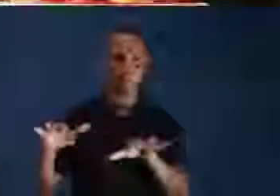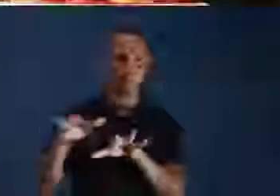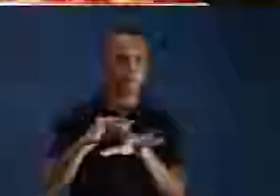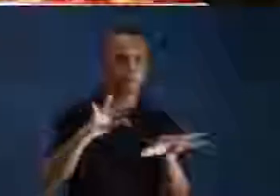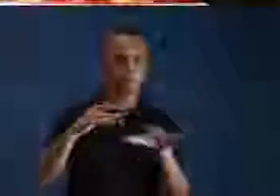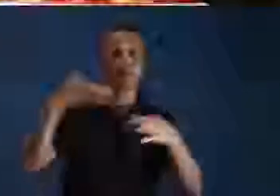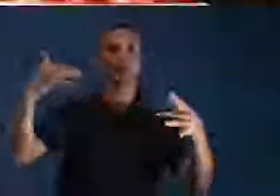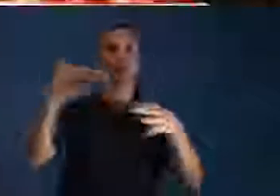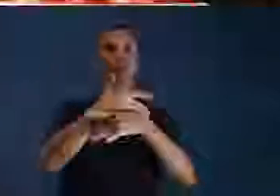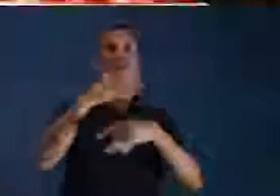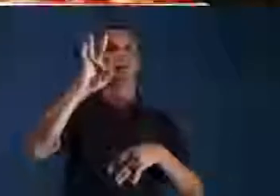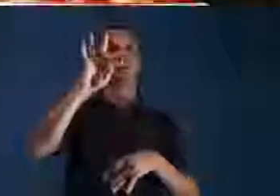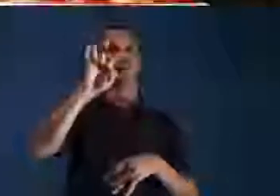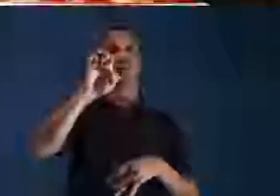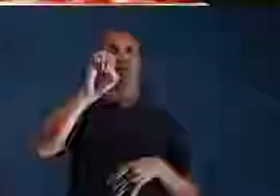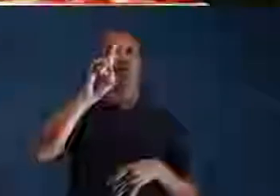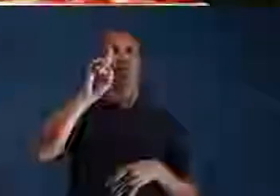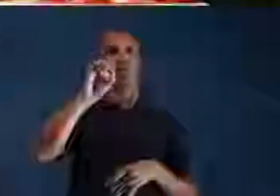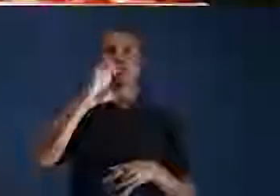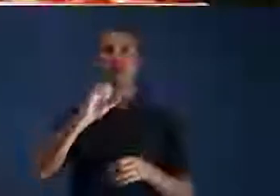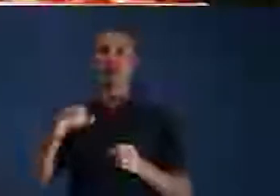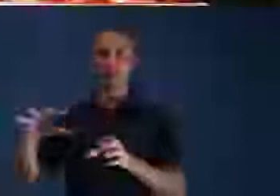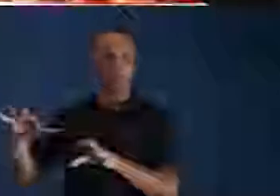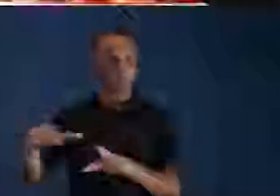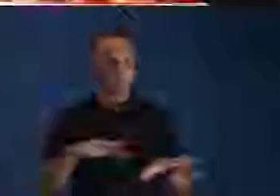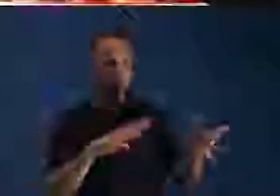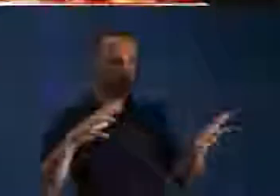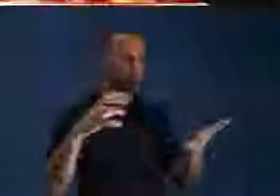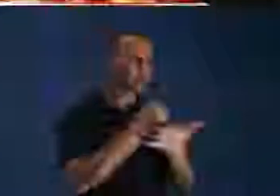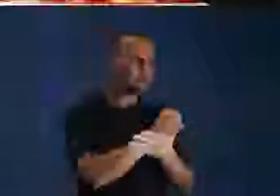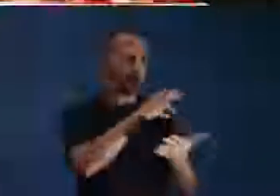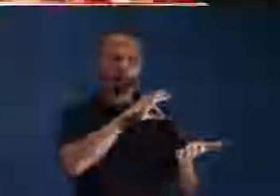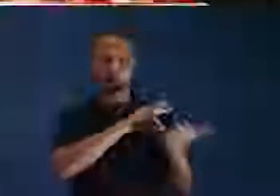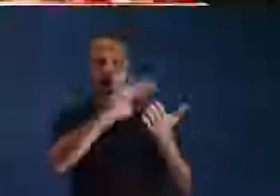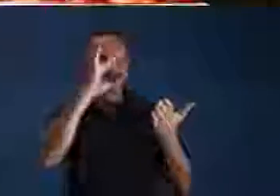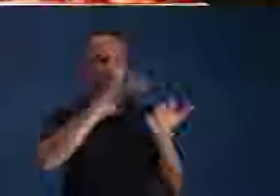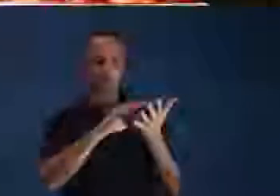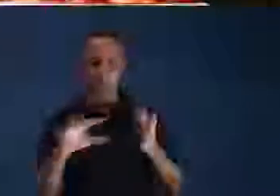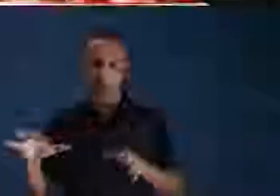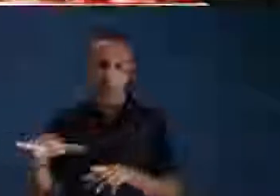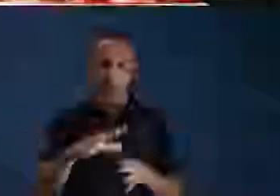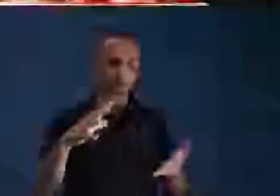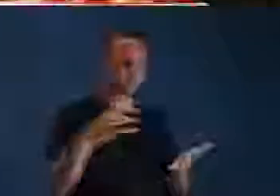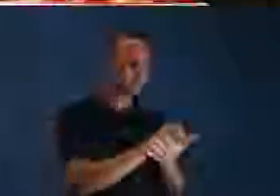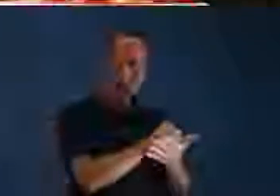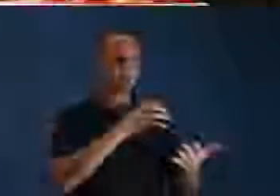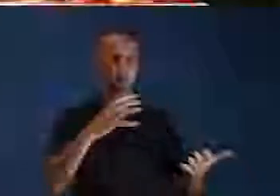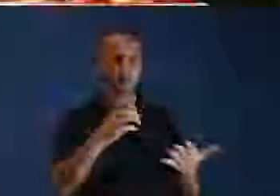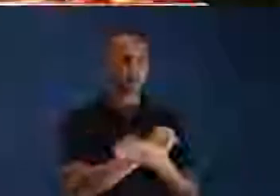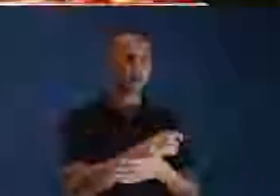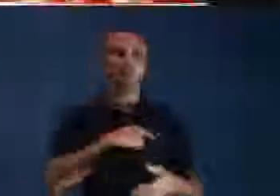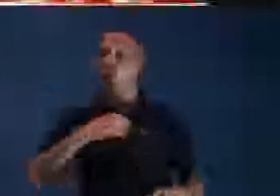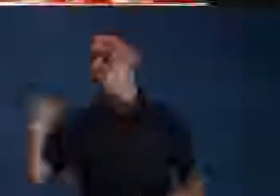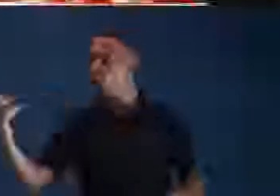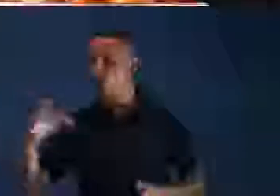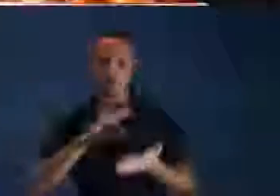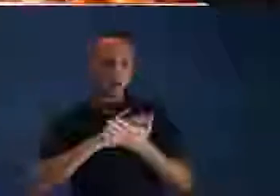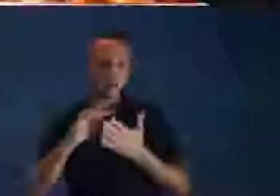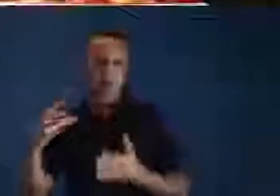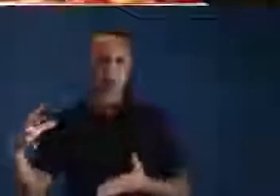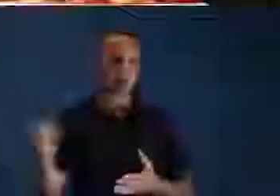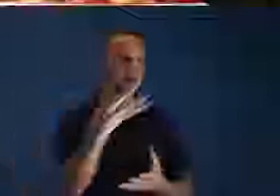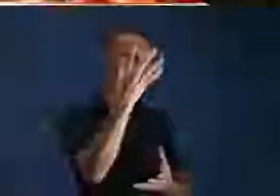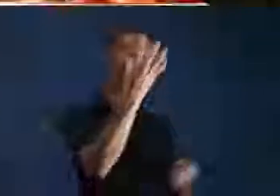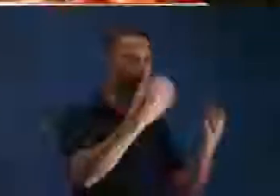Teodora ao longo dos séculos de sua história. Para cada inimigo desbaratado, surgia um novo que ameaçava a sobrevivência